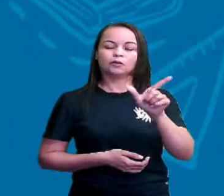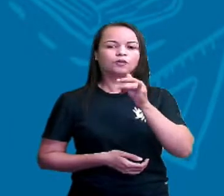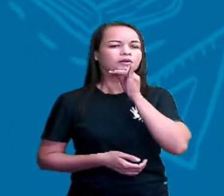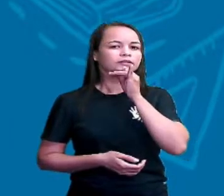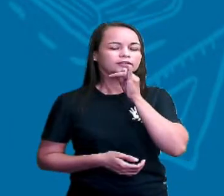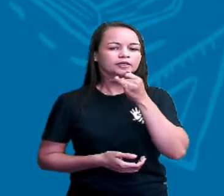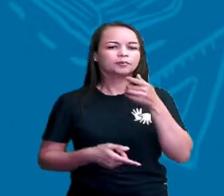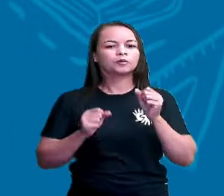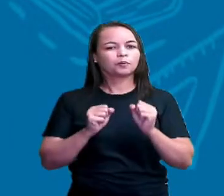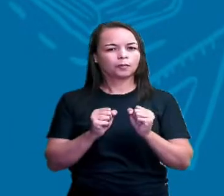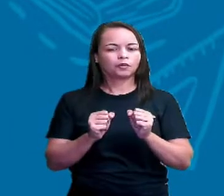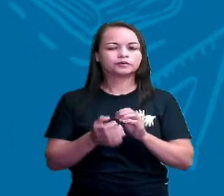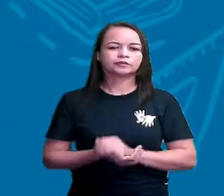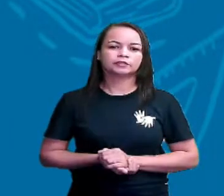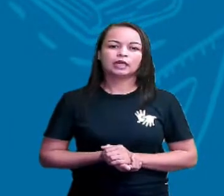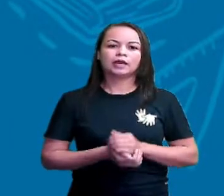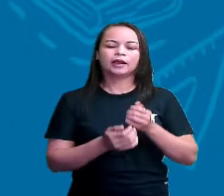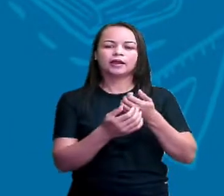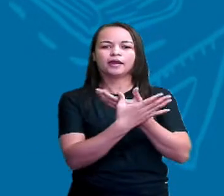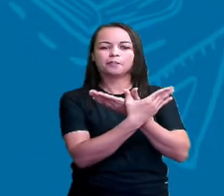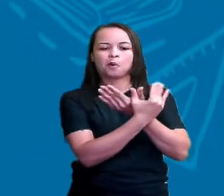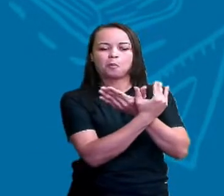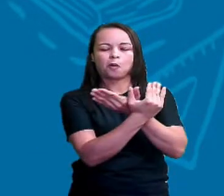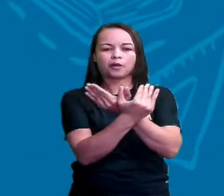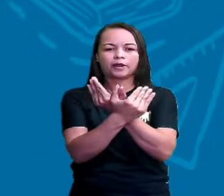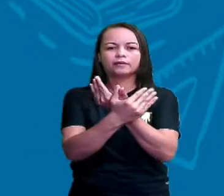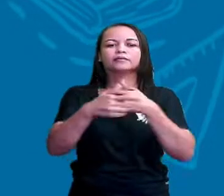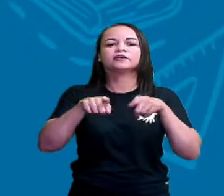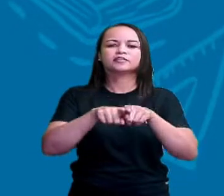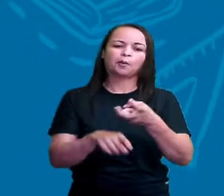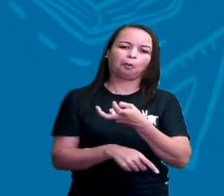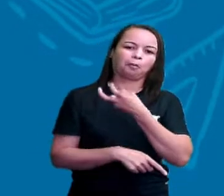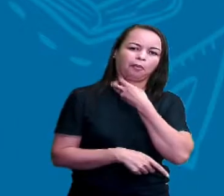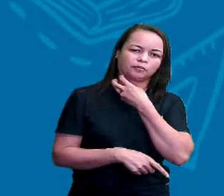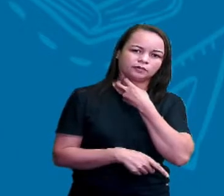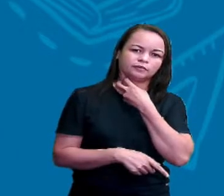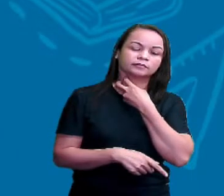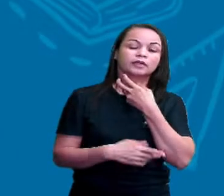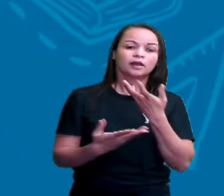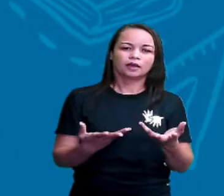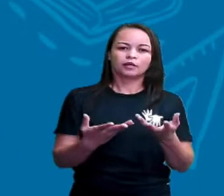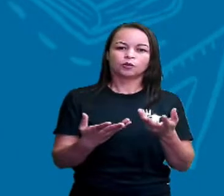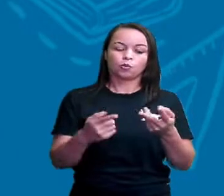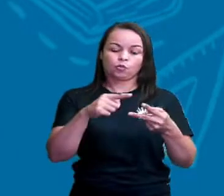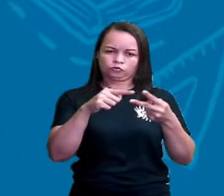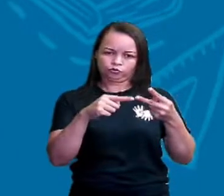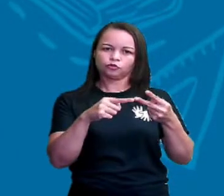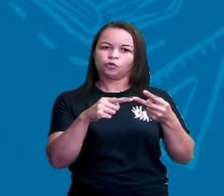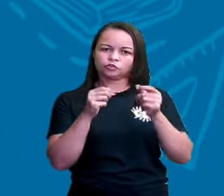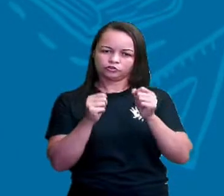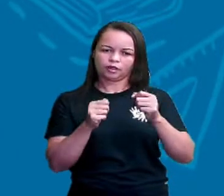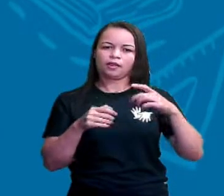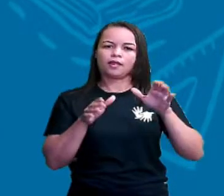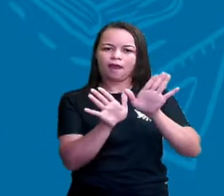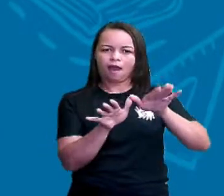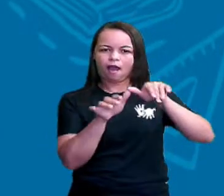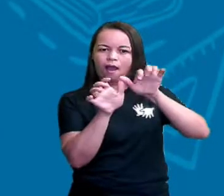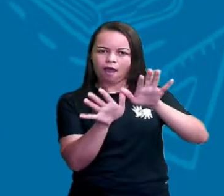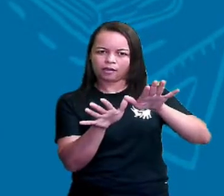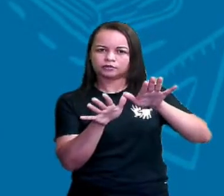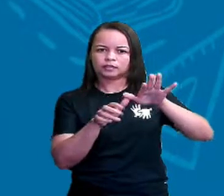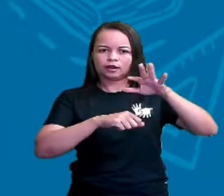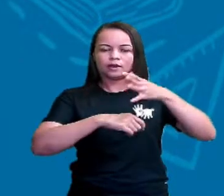dar também é da borboleta e do morcego. Apesar de ambos possuírem asas, né, eles